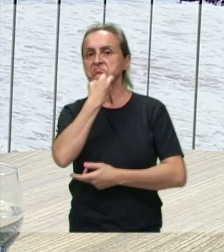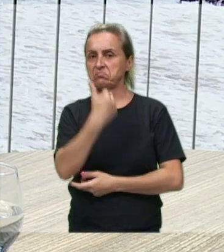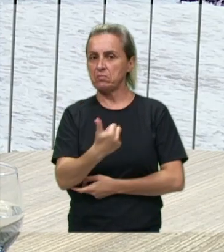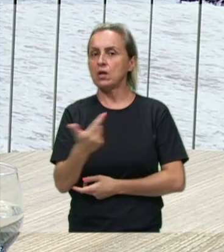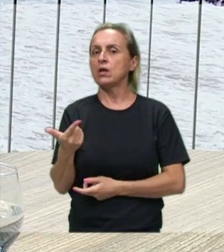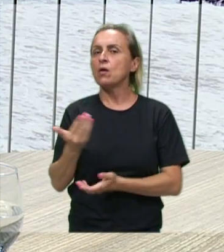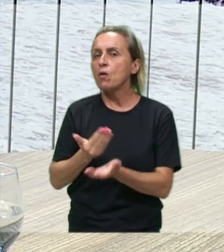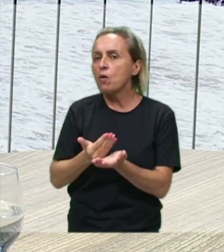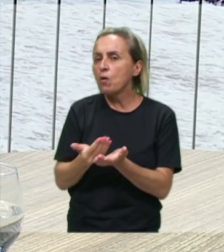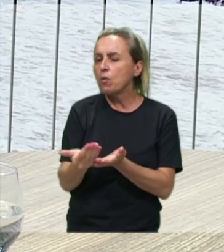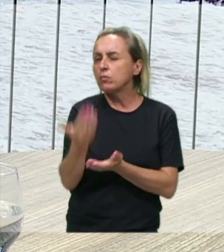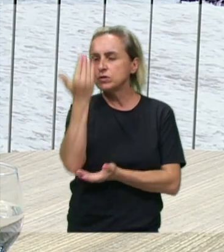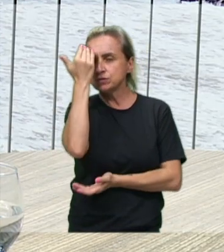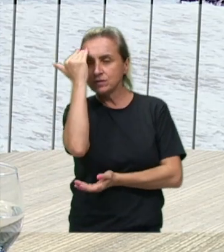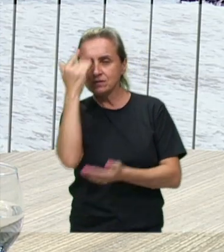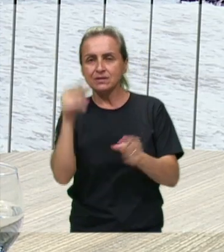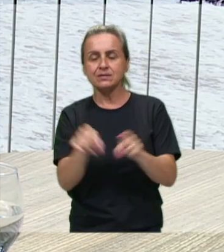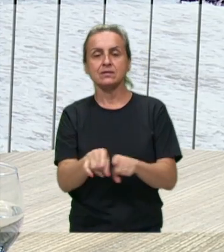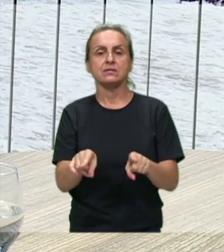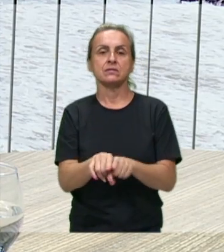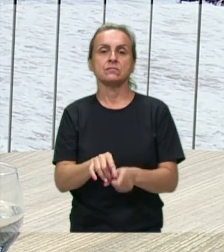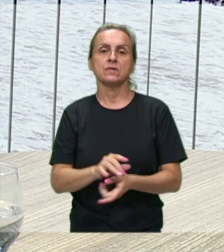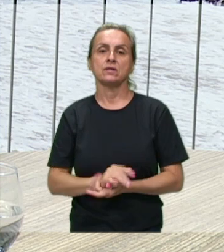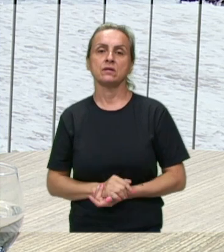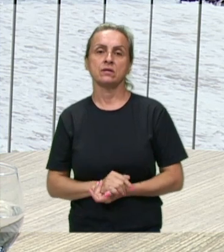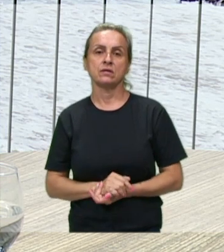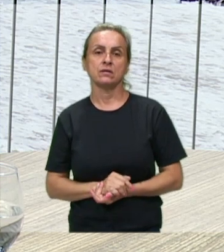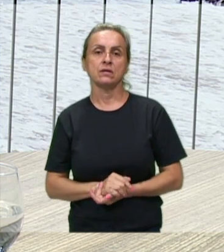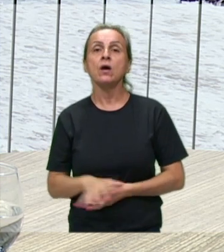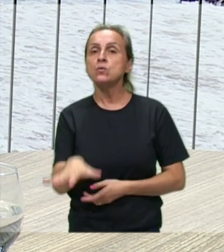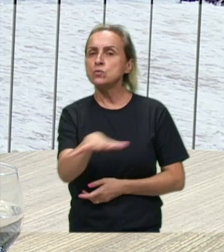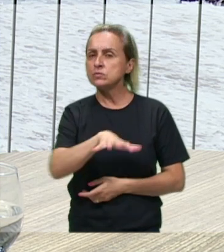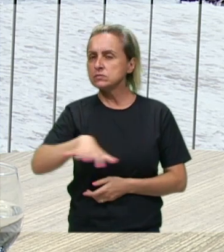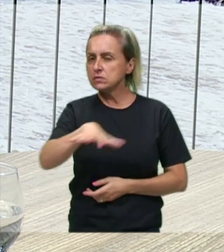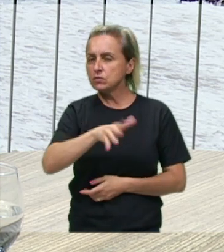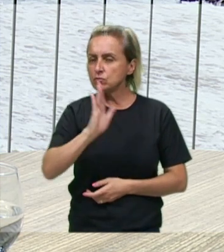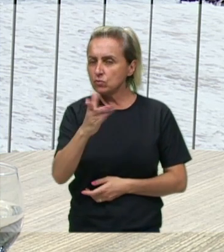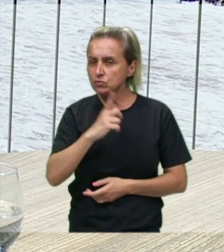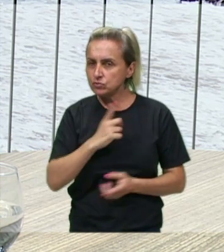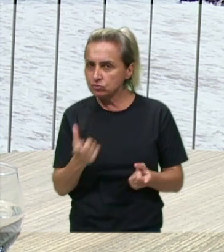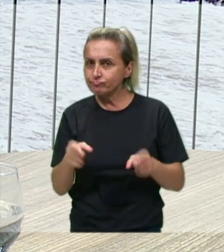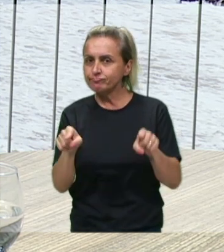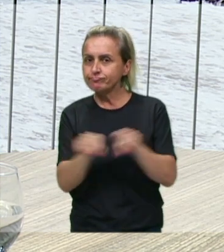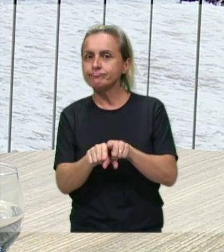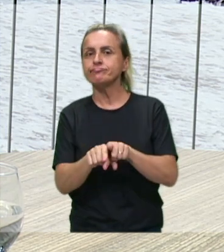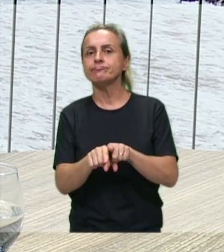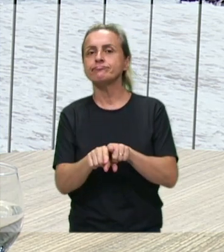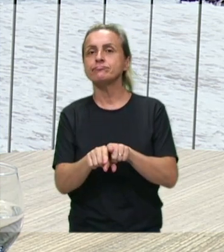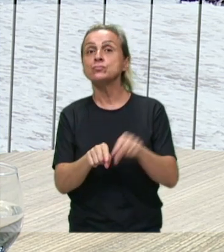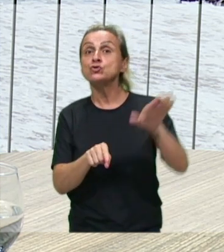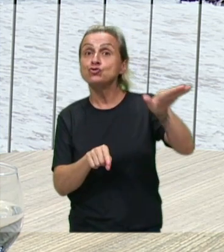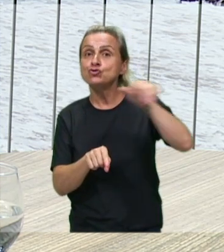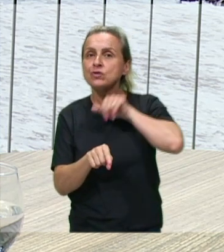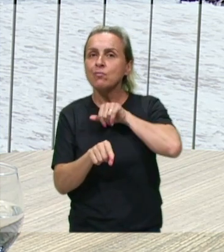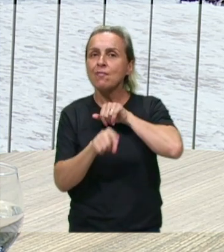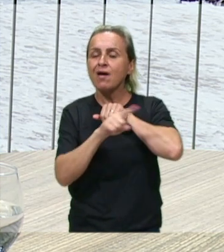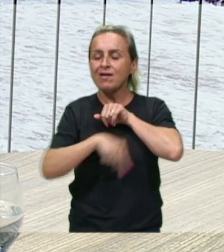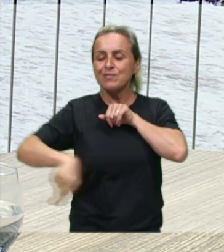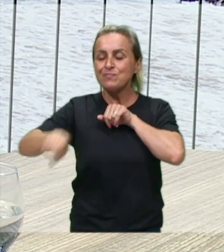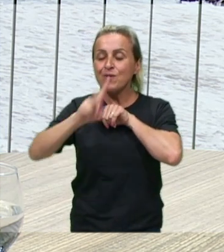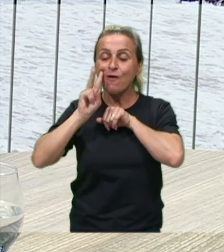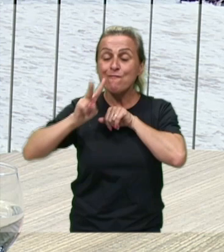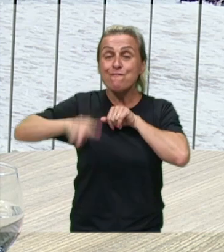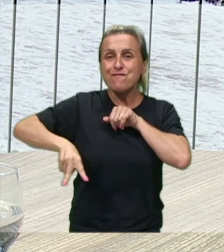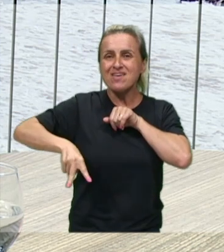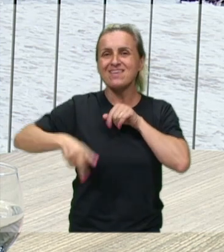minha cidade, então a gente se coloquei prontamente a fazer essas parcerias e trazer ele para cá para ver que realmente o que está Itajaí, o que é região